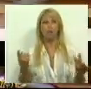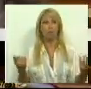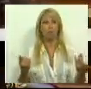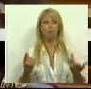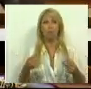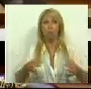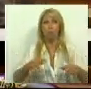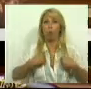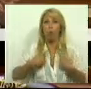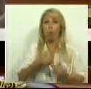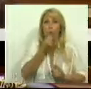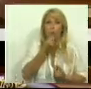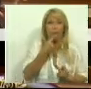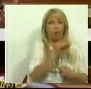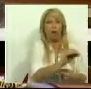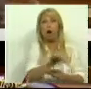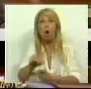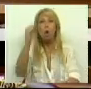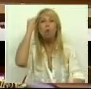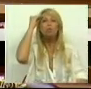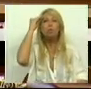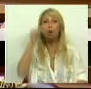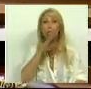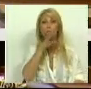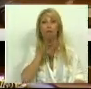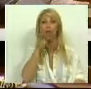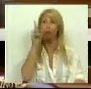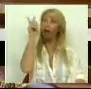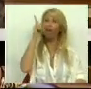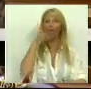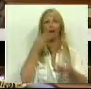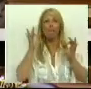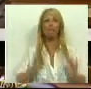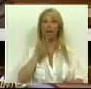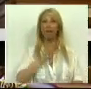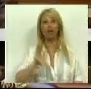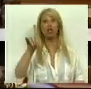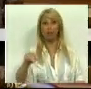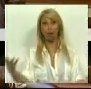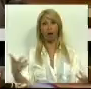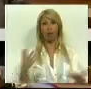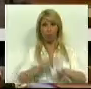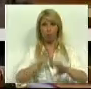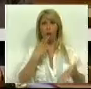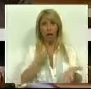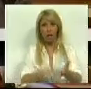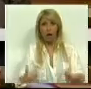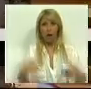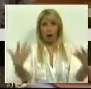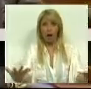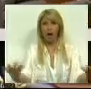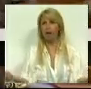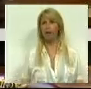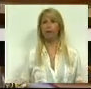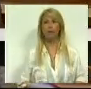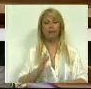o sonho de uma vida familiar plena, com filhos também, nesta realidade? Ora, é por isso que não